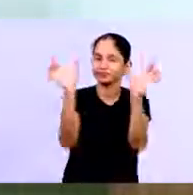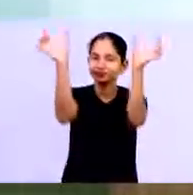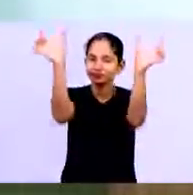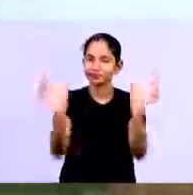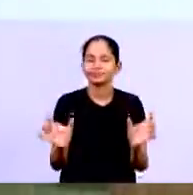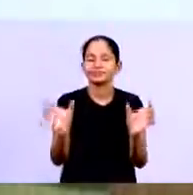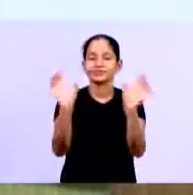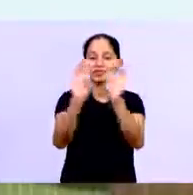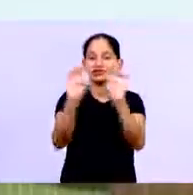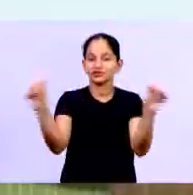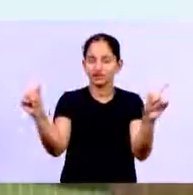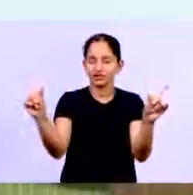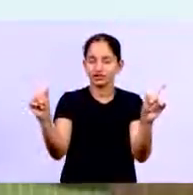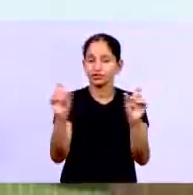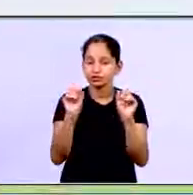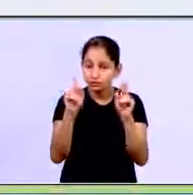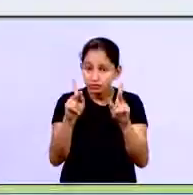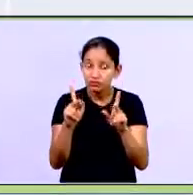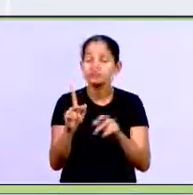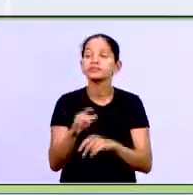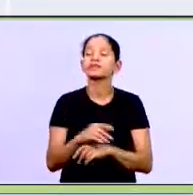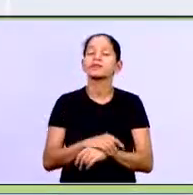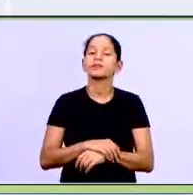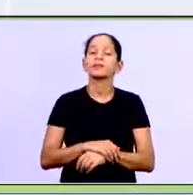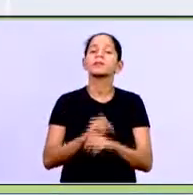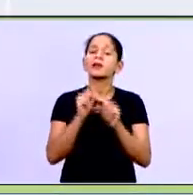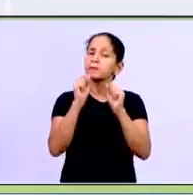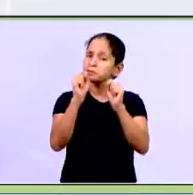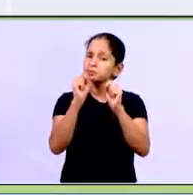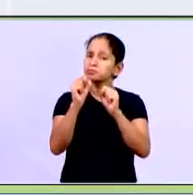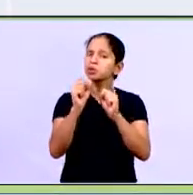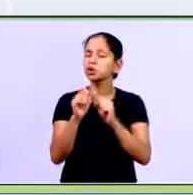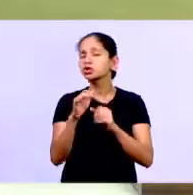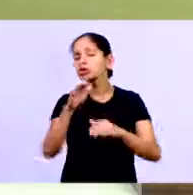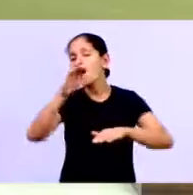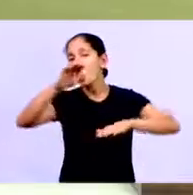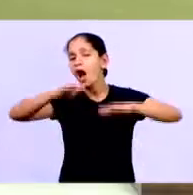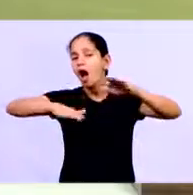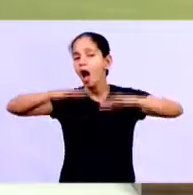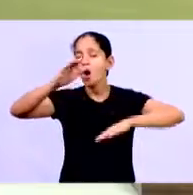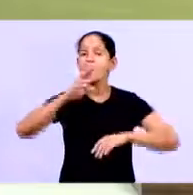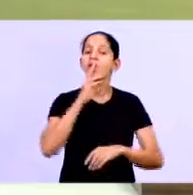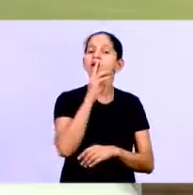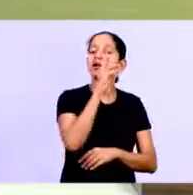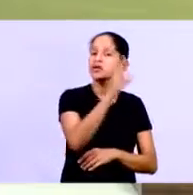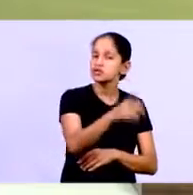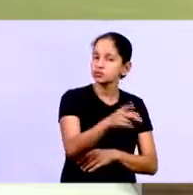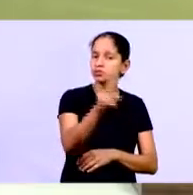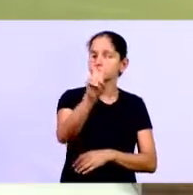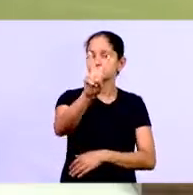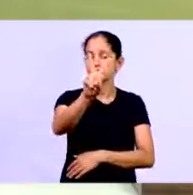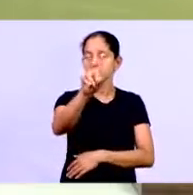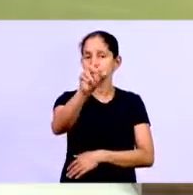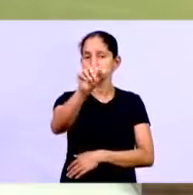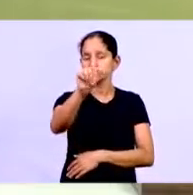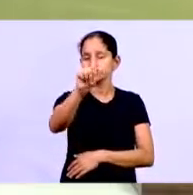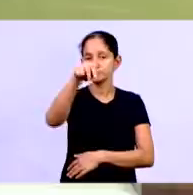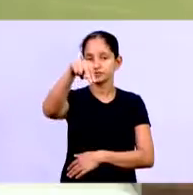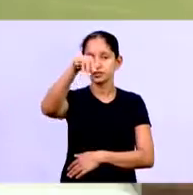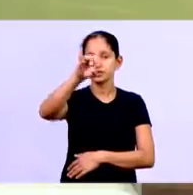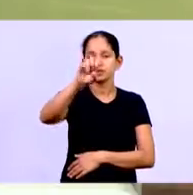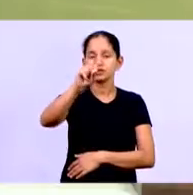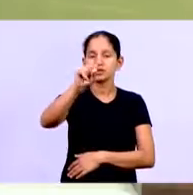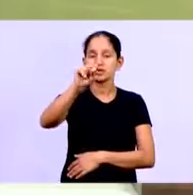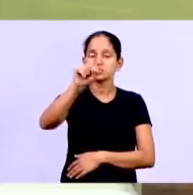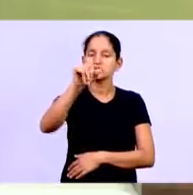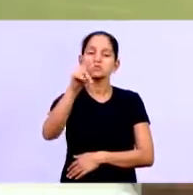com pagamento. Isso já dá para responder um pouquinho a pergunta da Vanessa, aqui do polo de Porto Velho,